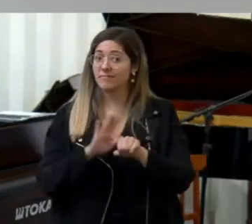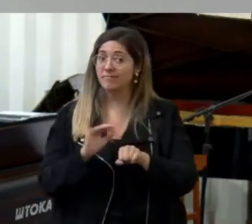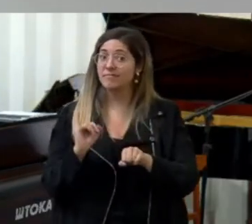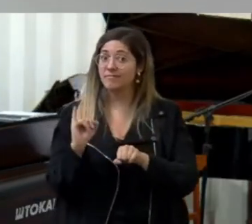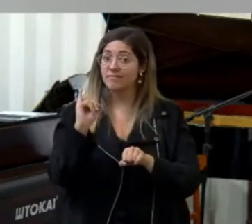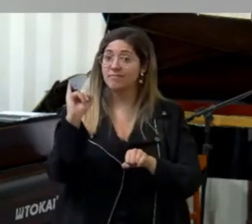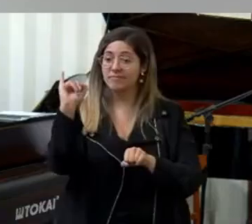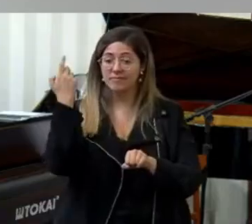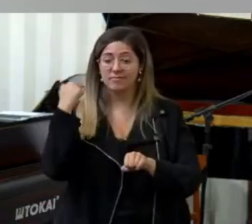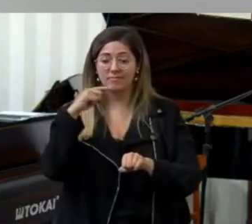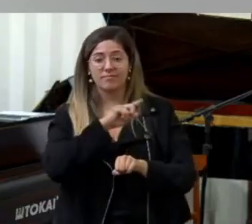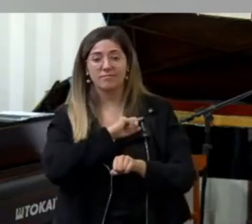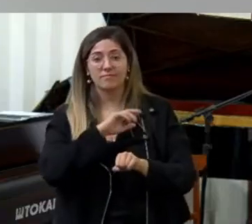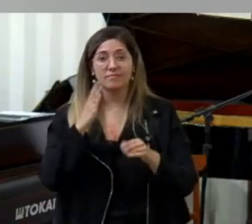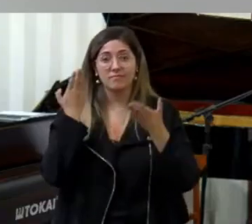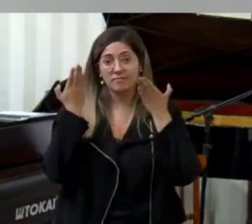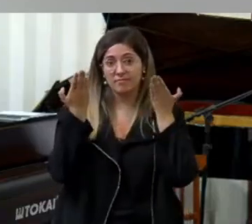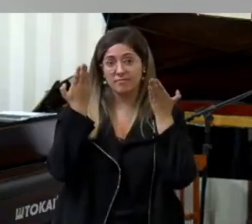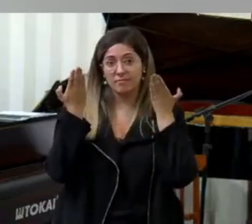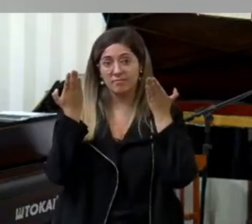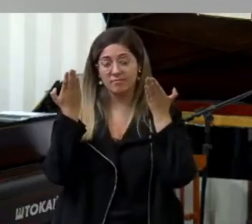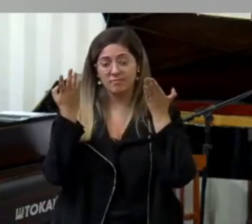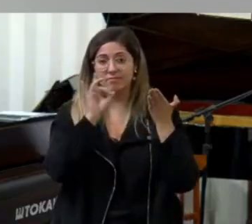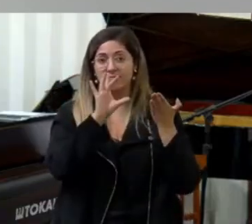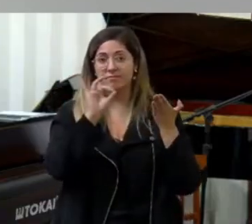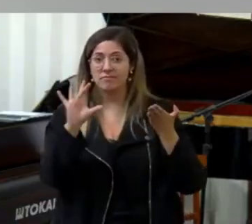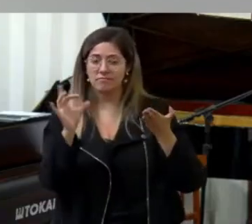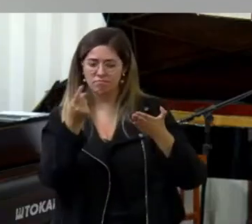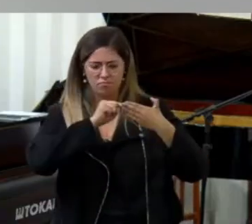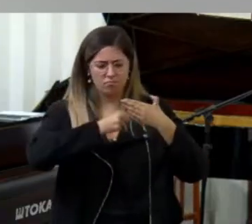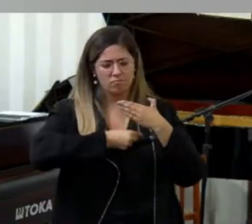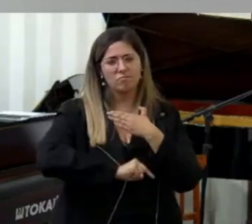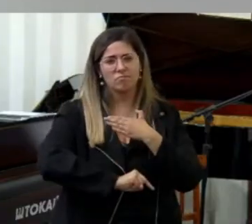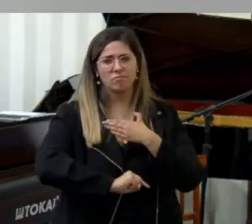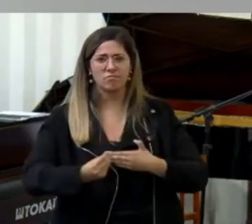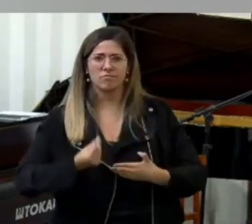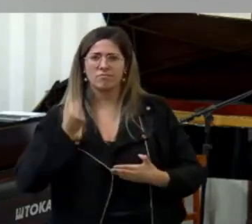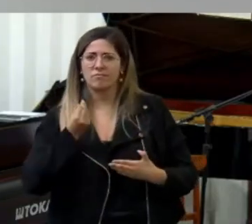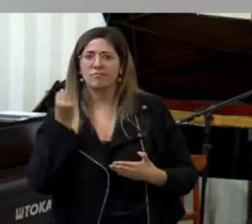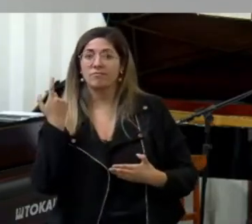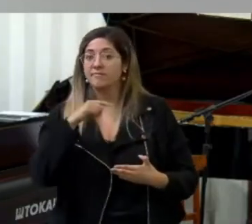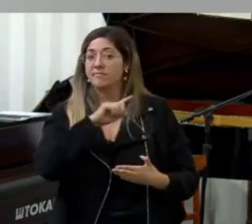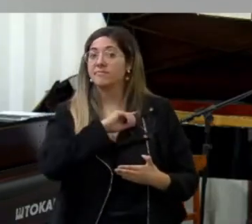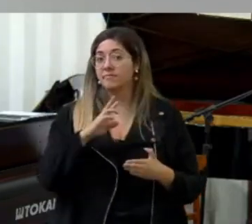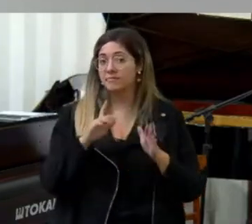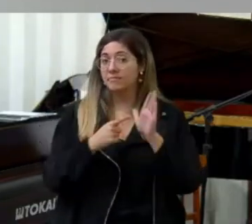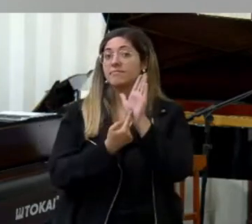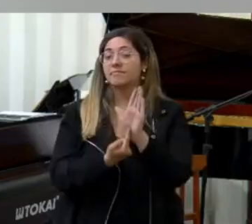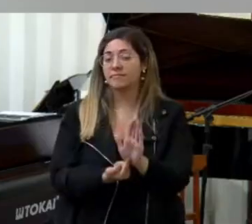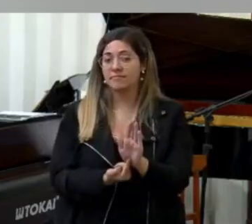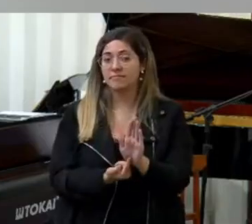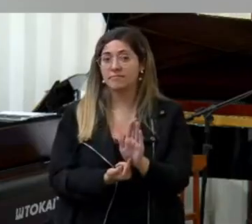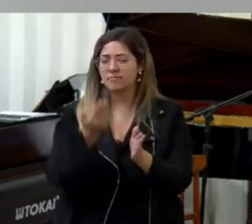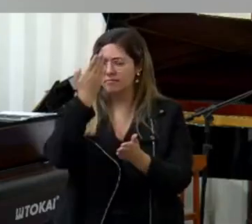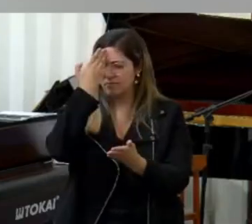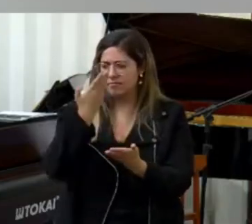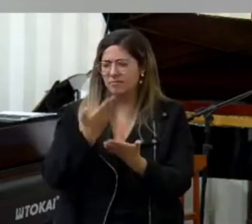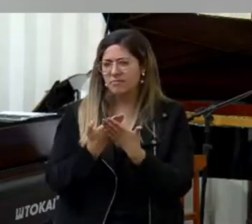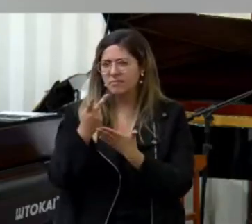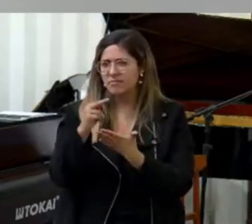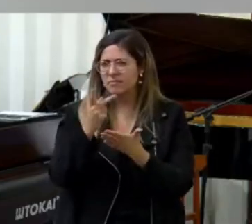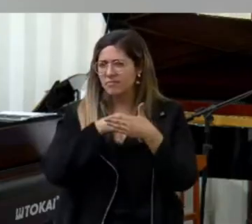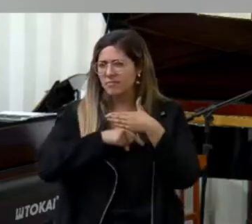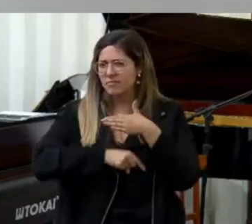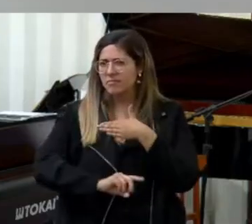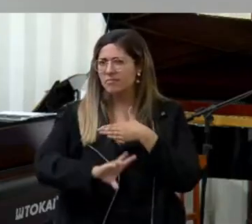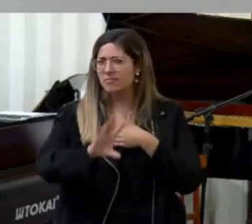gente analisar nossas afeições, nossas rotinas falam muito sobre nós. Onde estão nossas confianças, meus